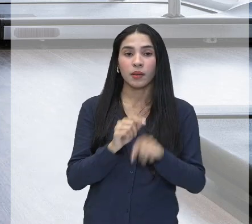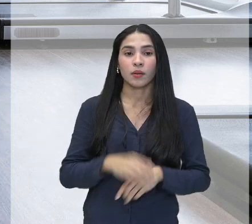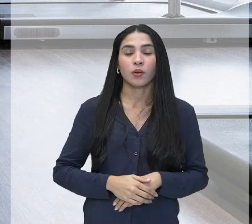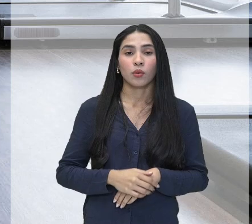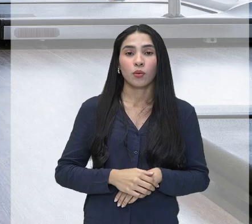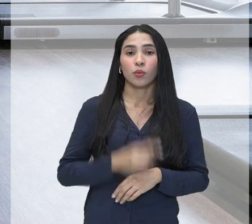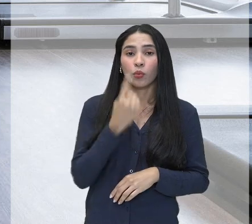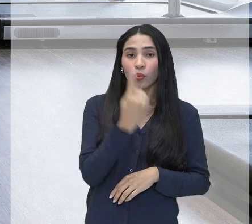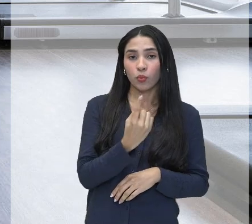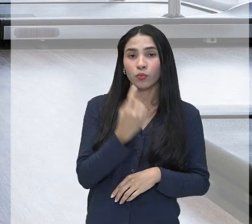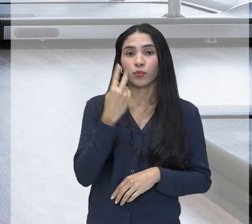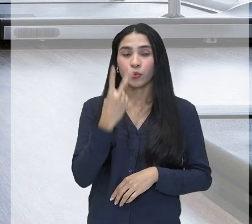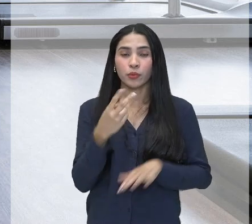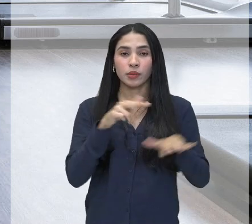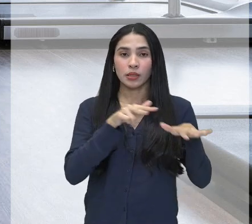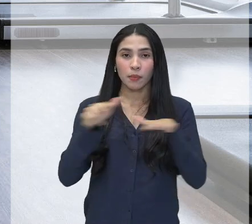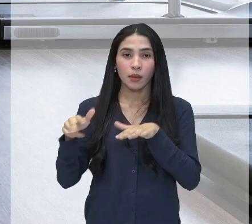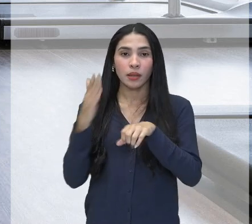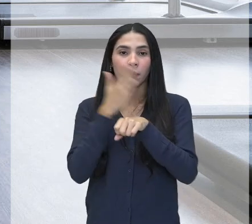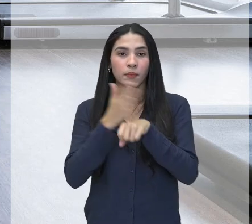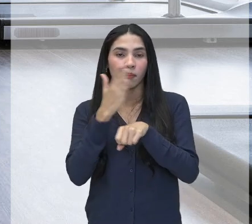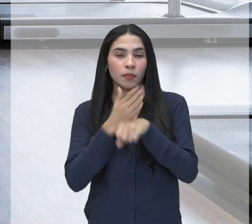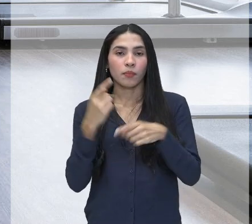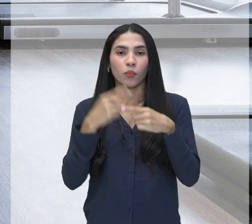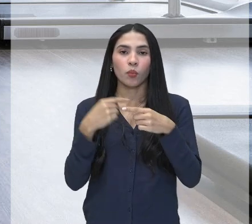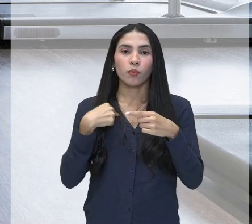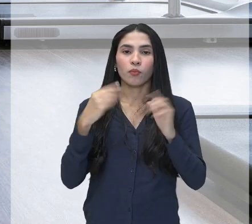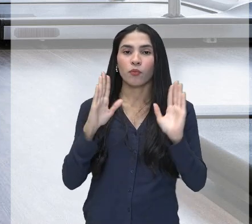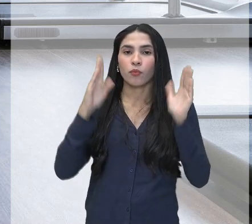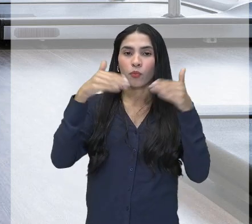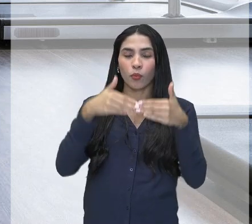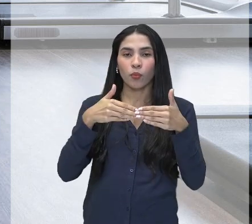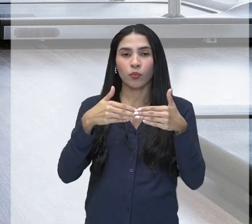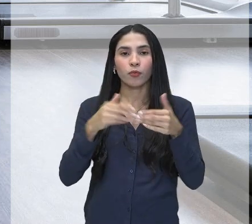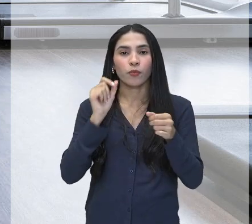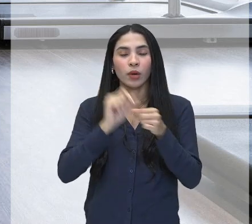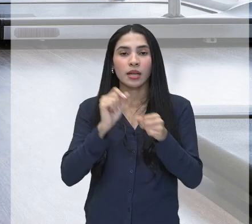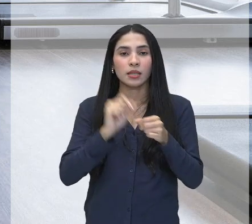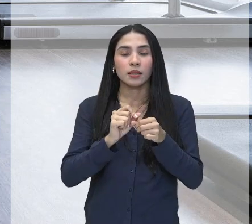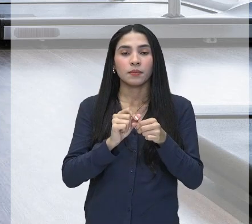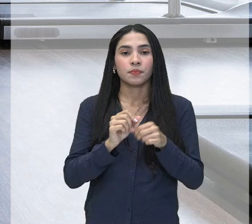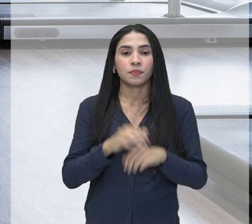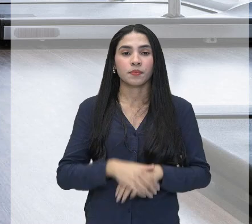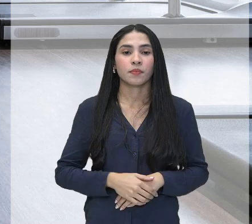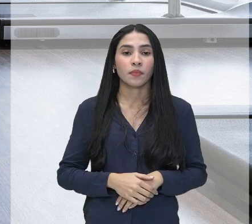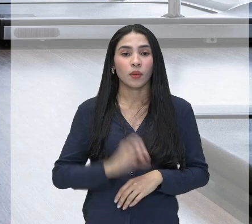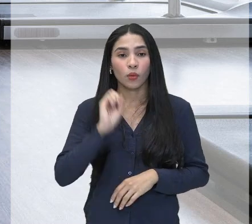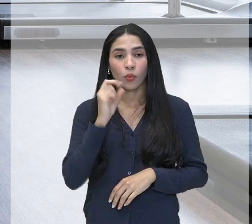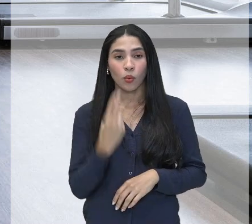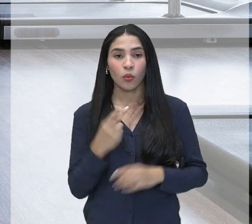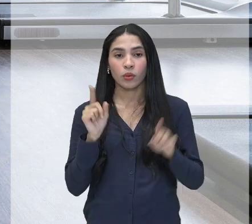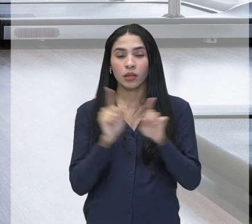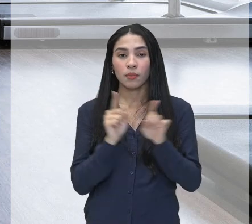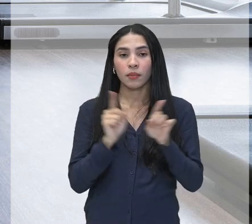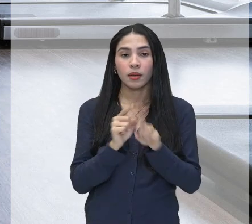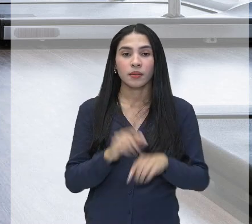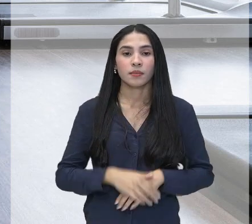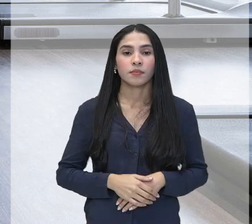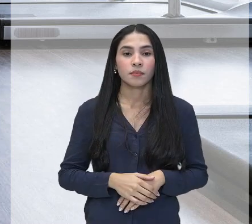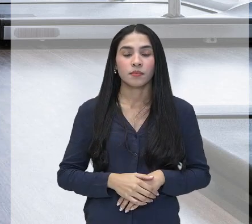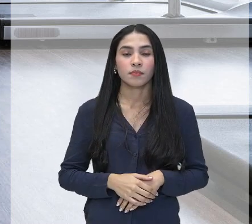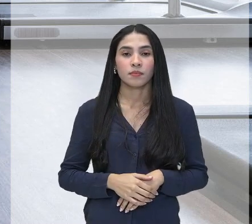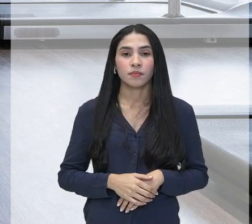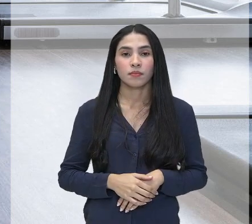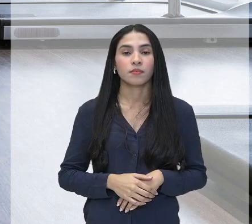a 2 vezes por semana, porque o meu foco ali é em recuperação, ou eu posso também fazer essa frequência de treino